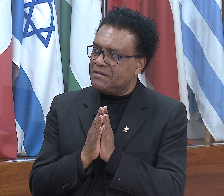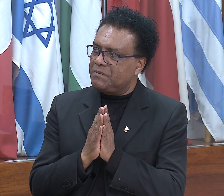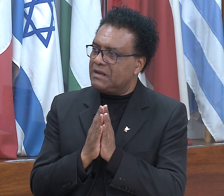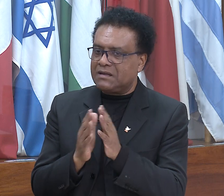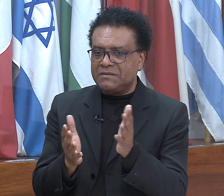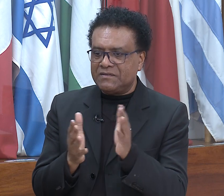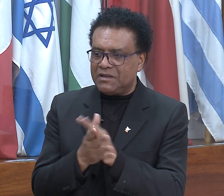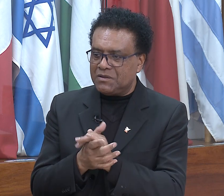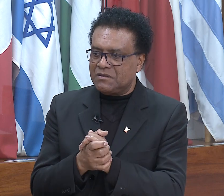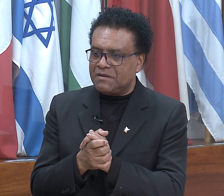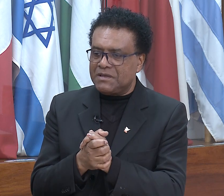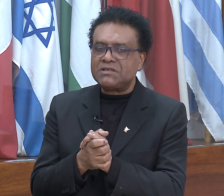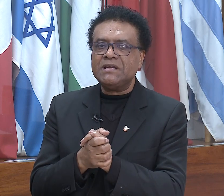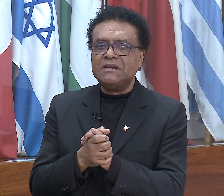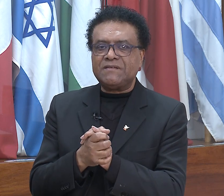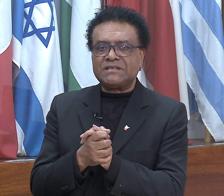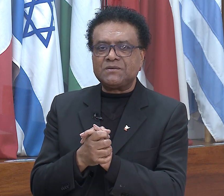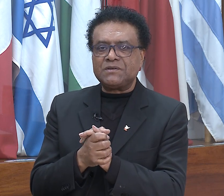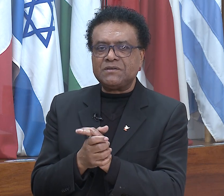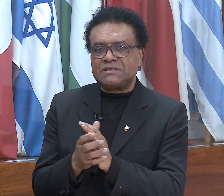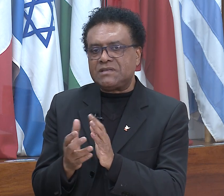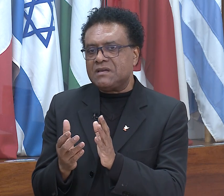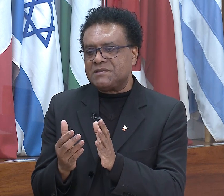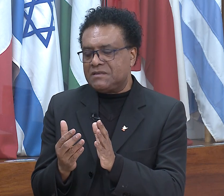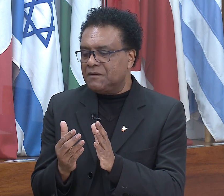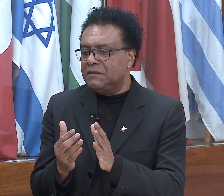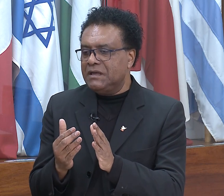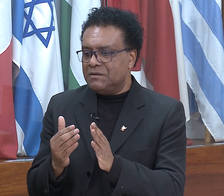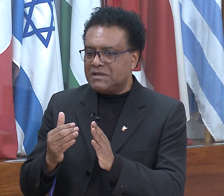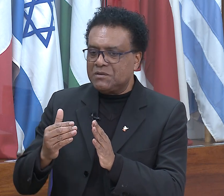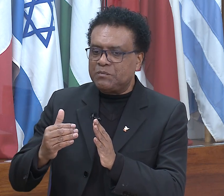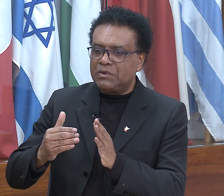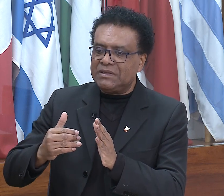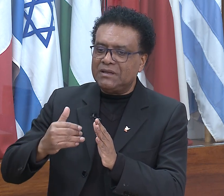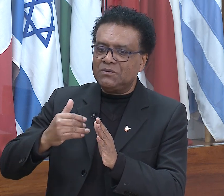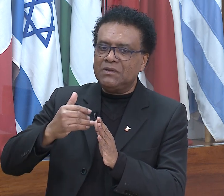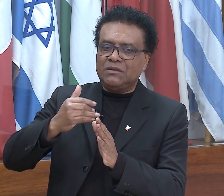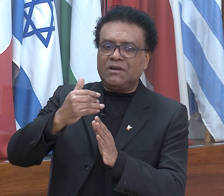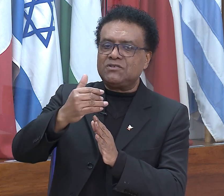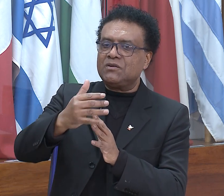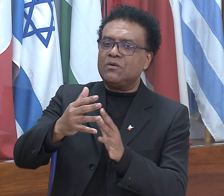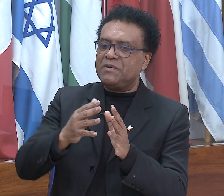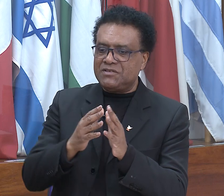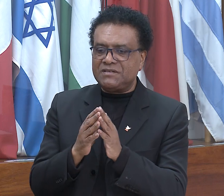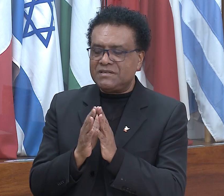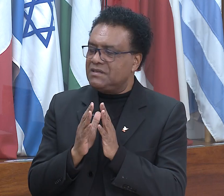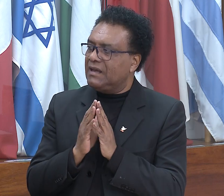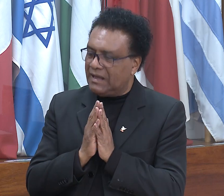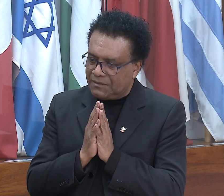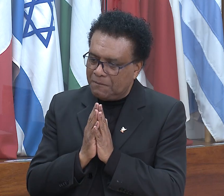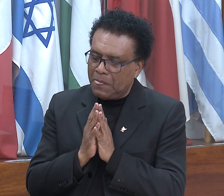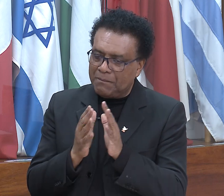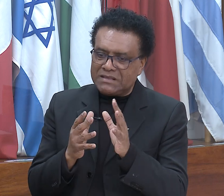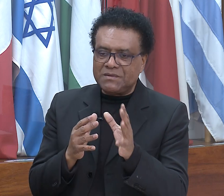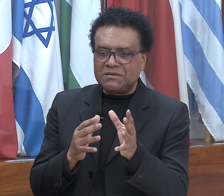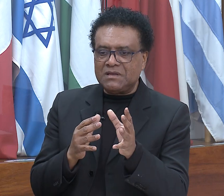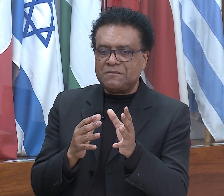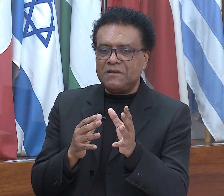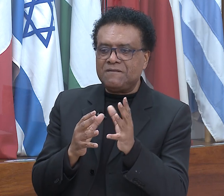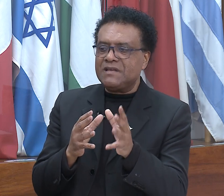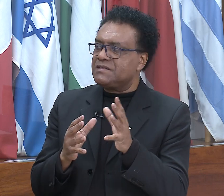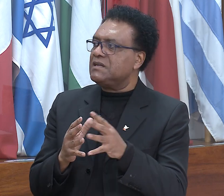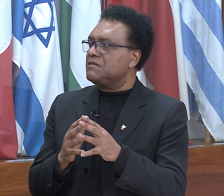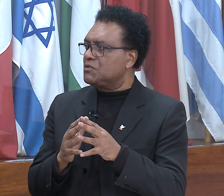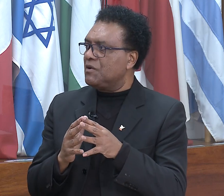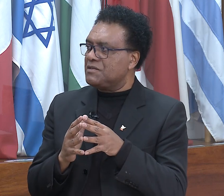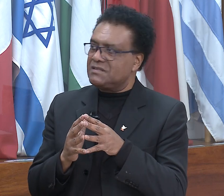sejam premiados pela câmara de vereadores obviamente fazendo com que nós tenhamos então os alunos podendo durante anos competitivo entre si Claro mas ao mesmo